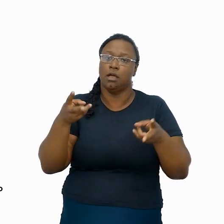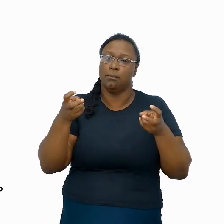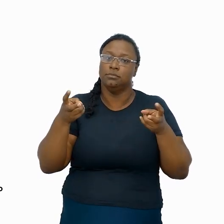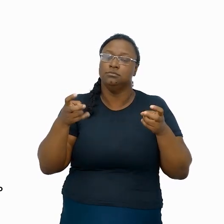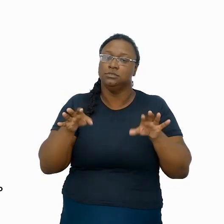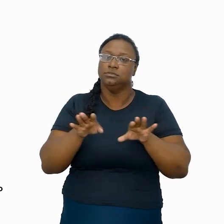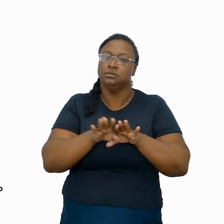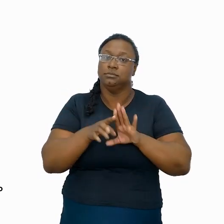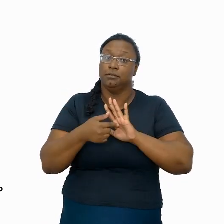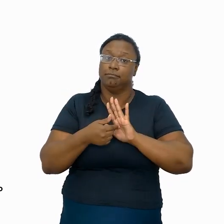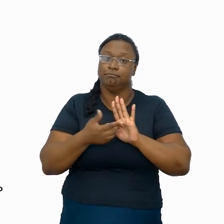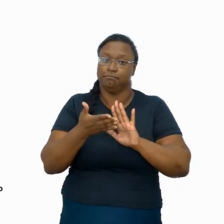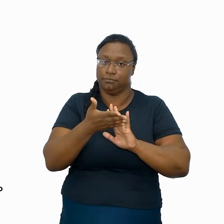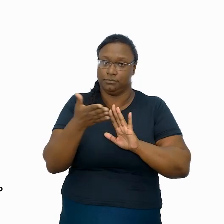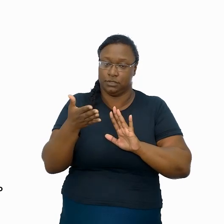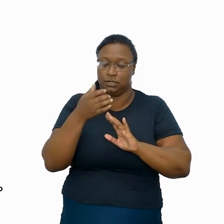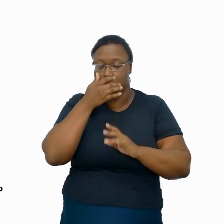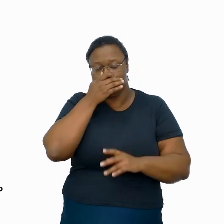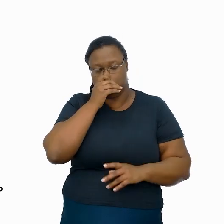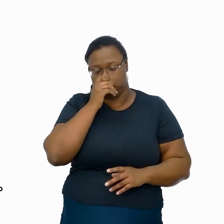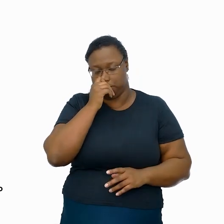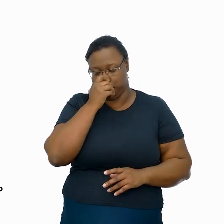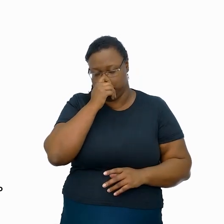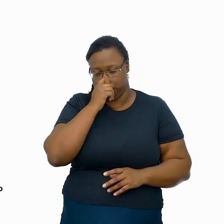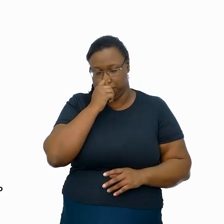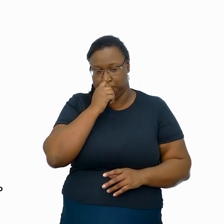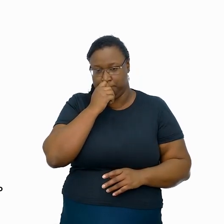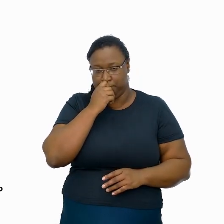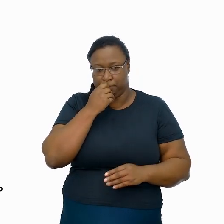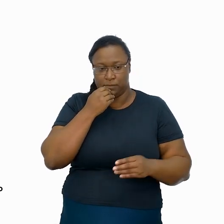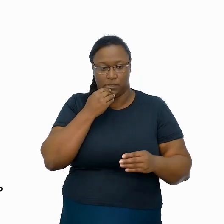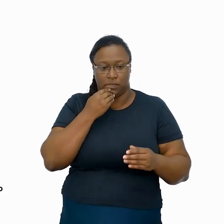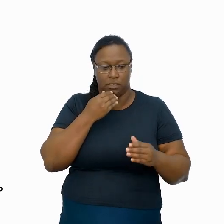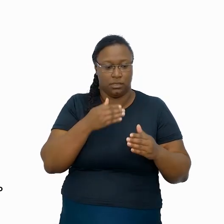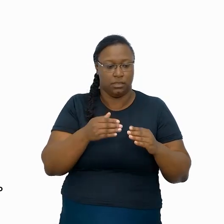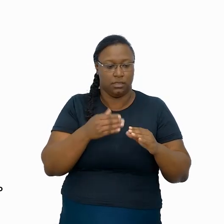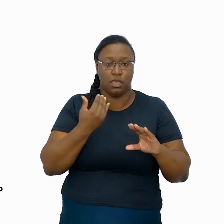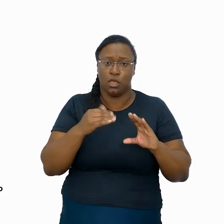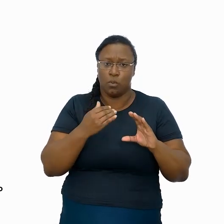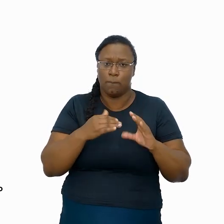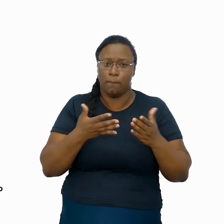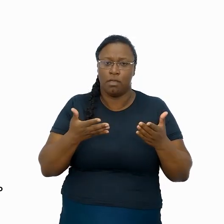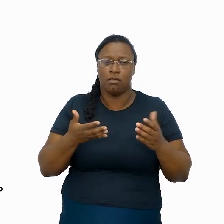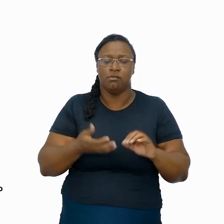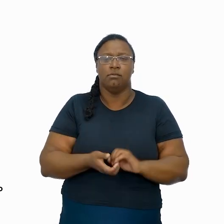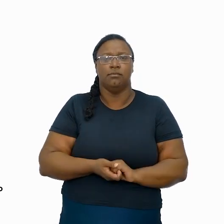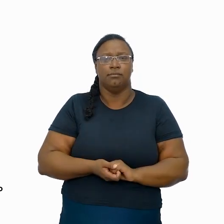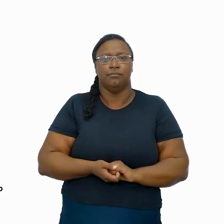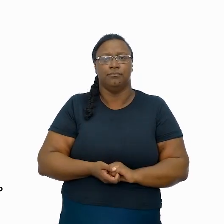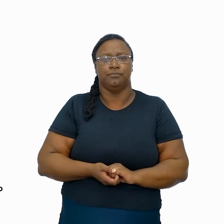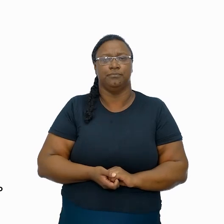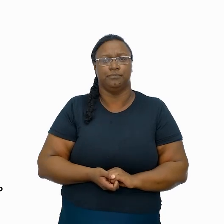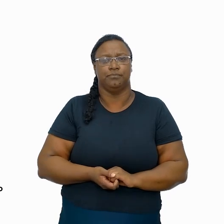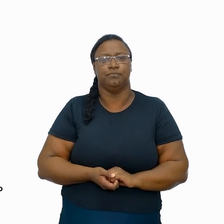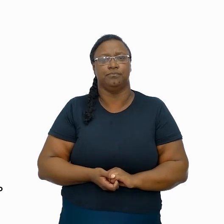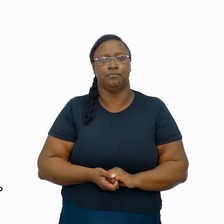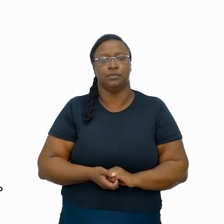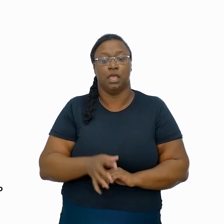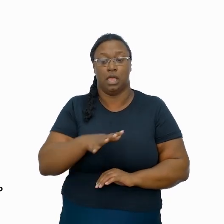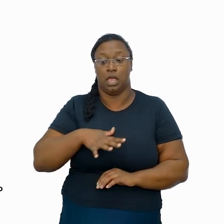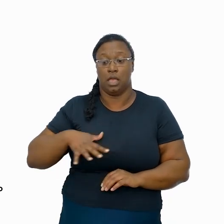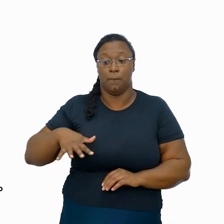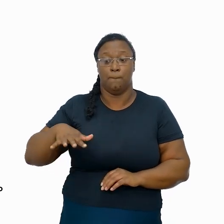ressaltar aqui é que eles comentam assim, né, que para a população